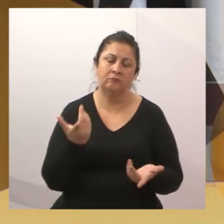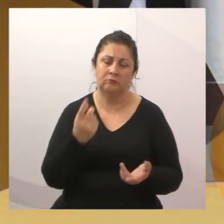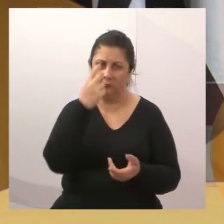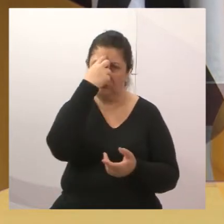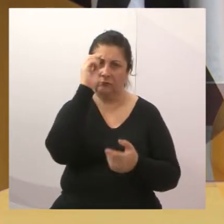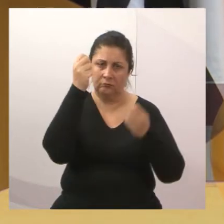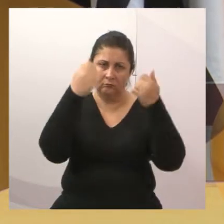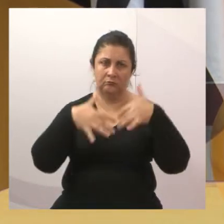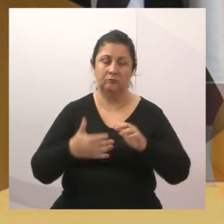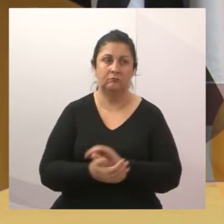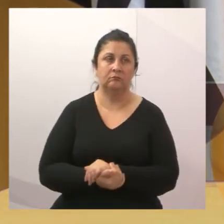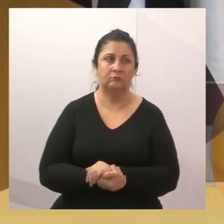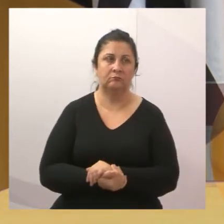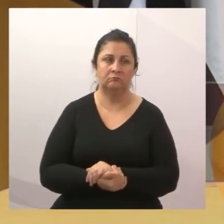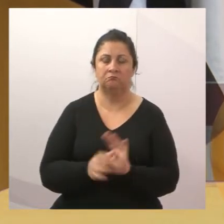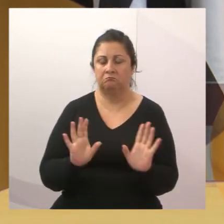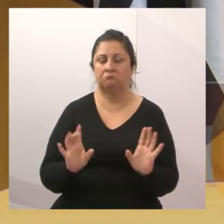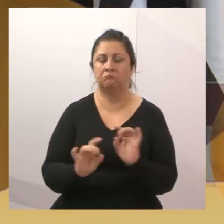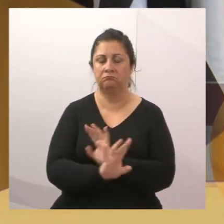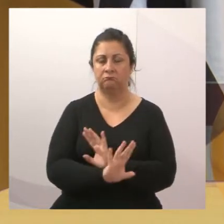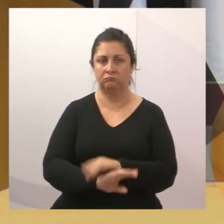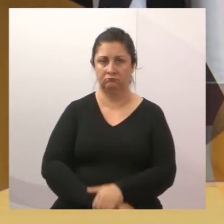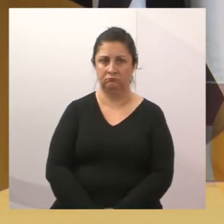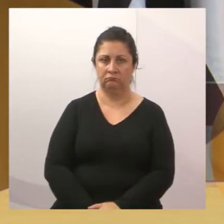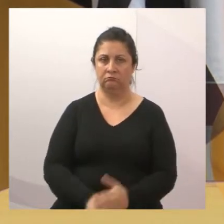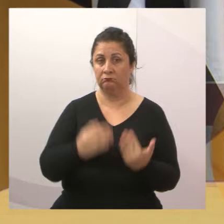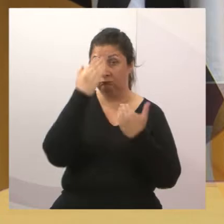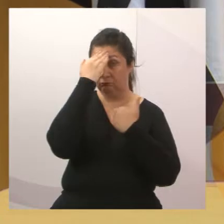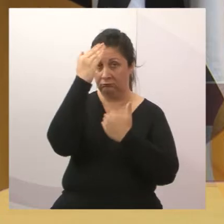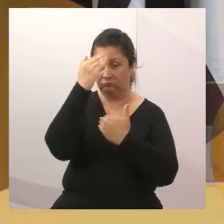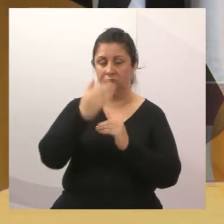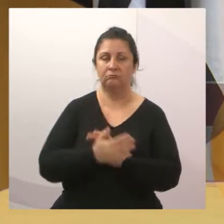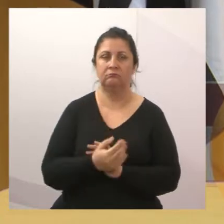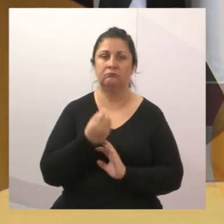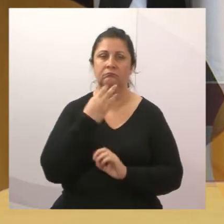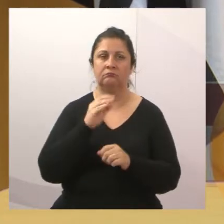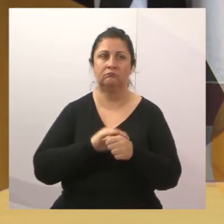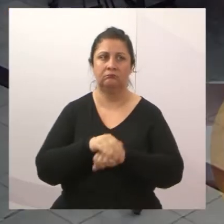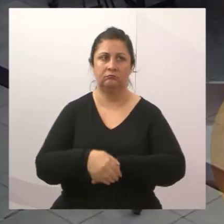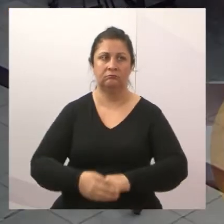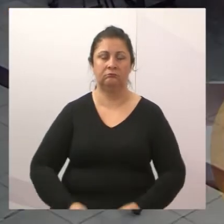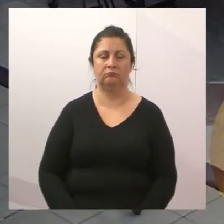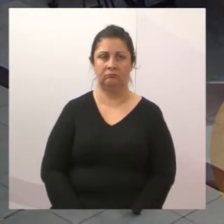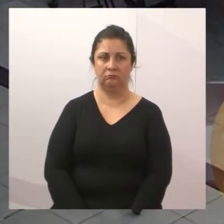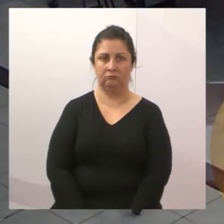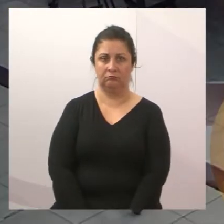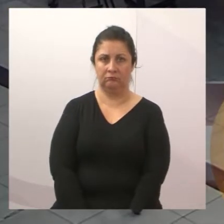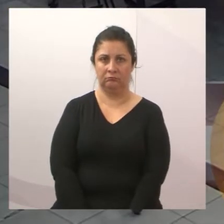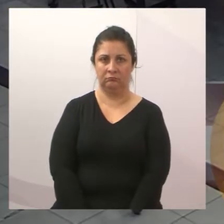suas dúvidas. Fecho aqui a minha explanação. Muito obrigada. Boa noite.